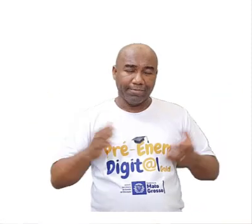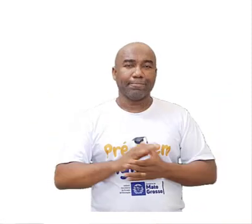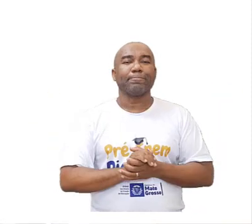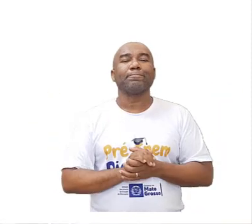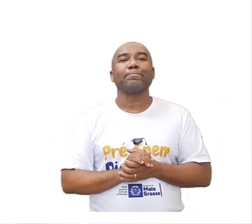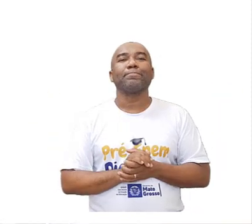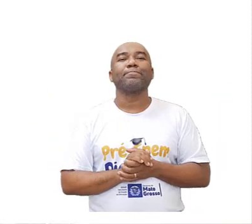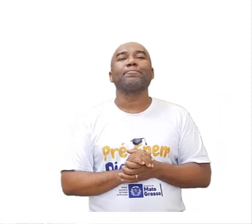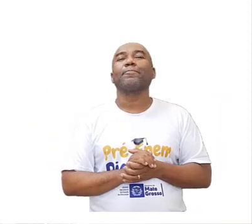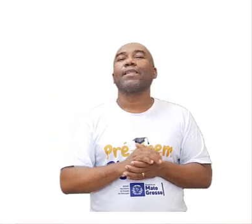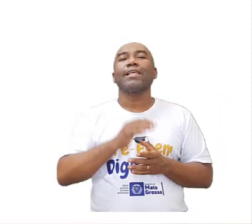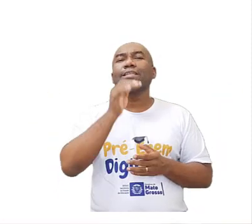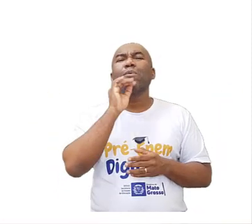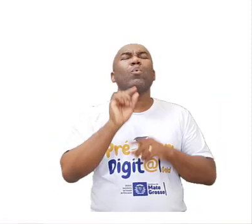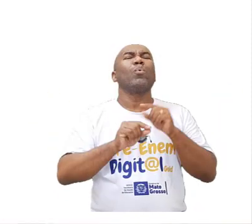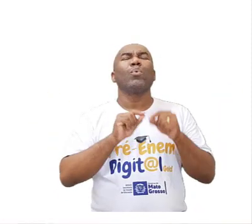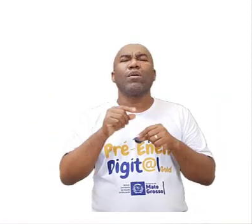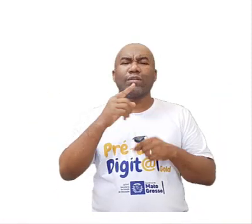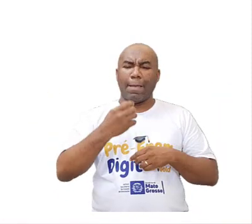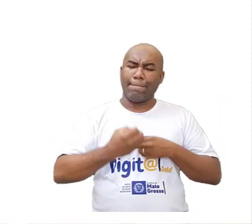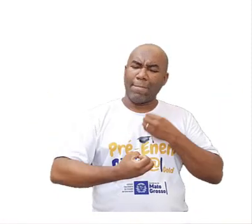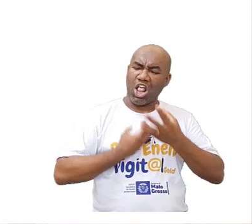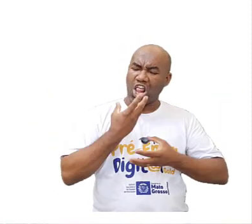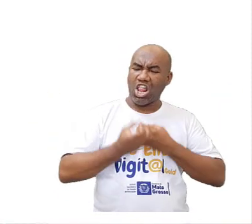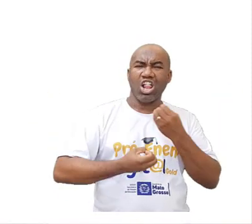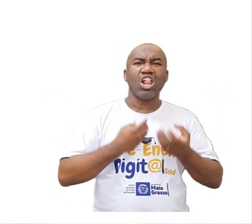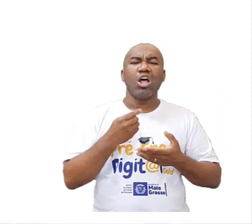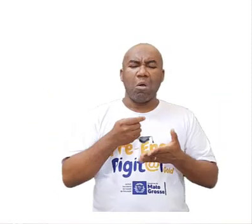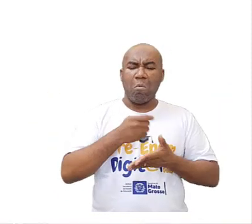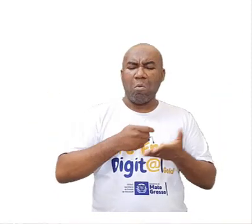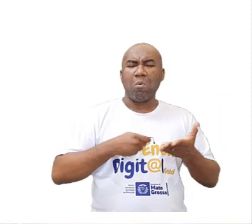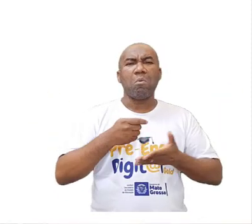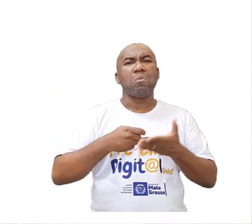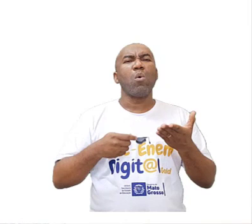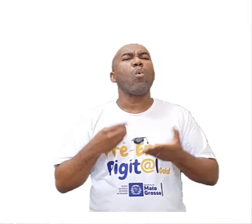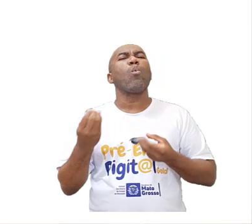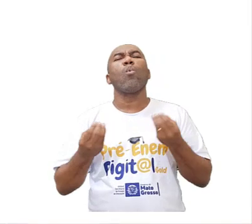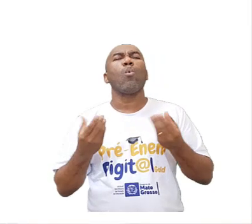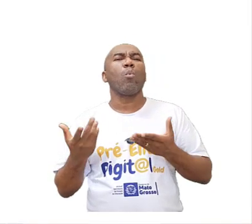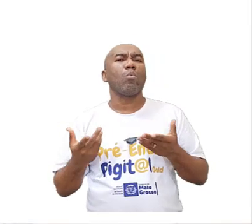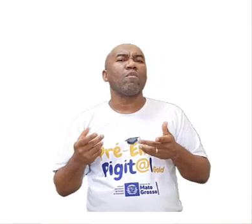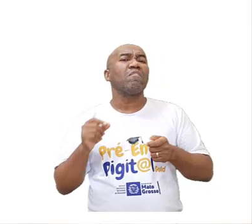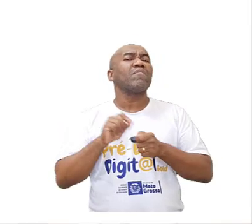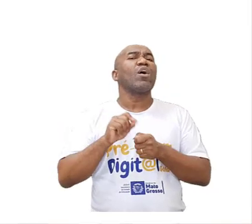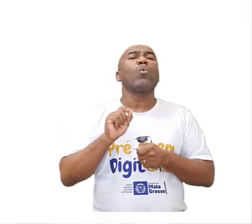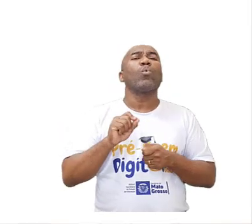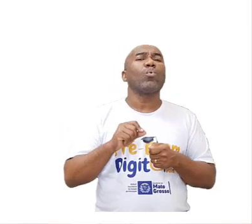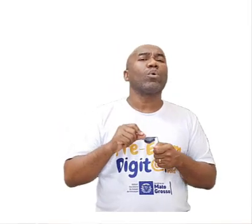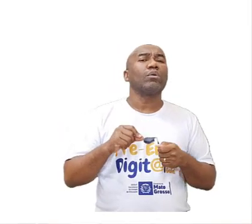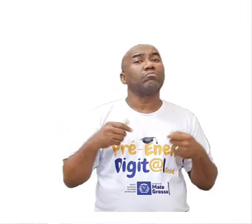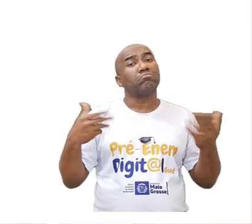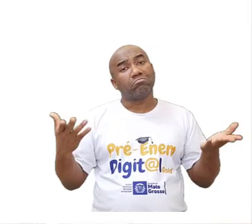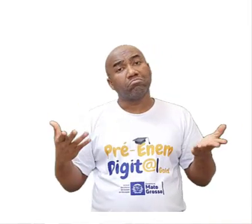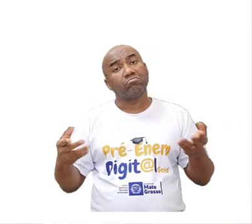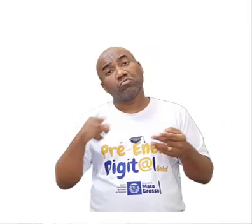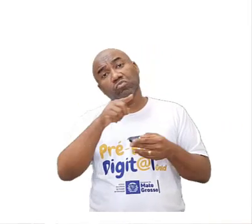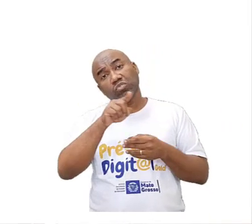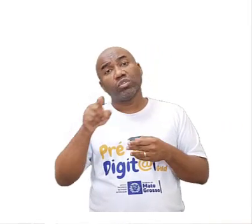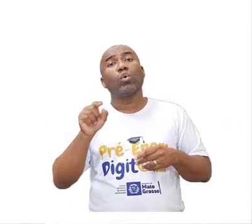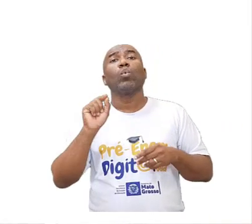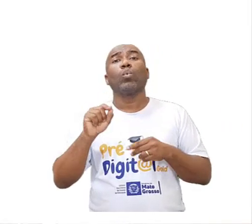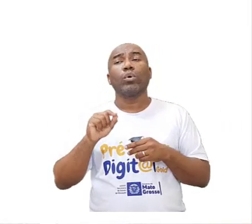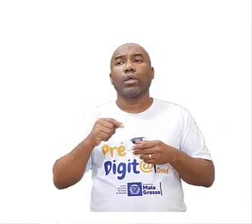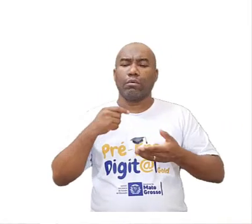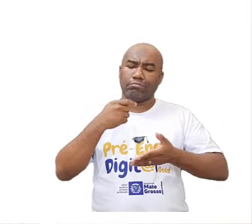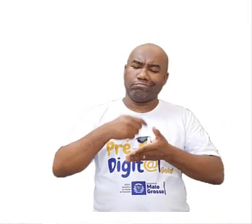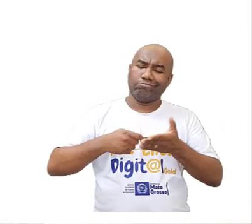problema. Quando eu falo ação, o que é ação? Ação é o que será feito. Será feito por quem? Pelo agente,